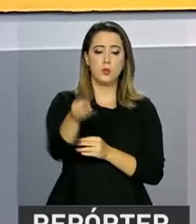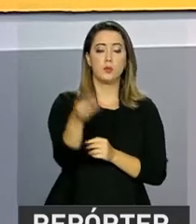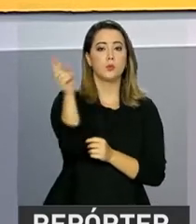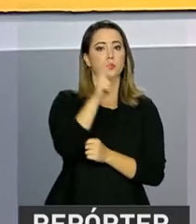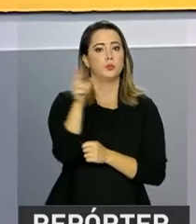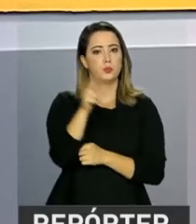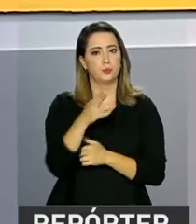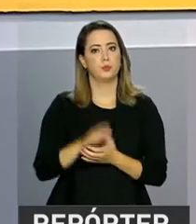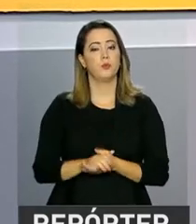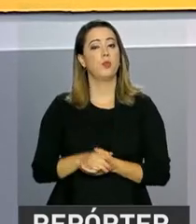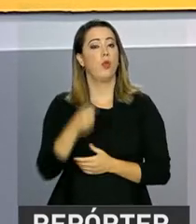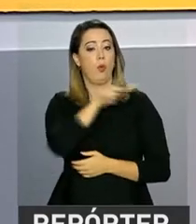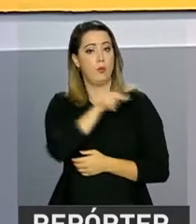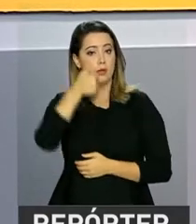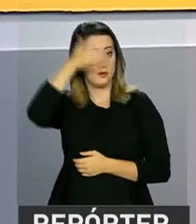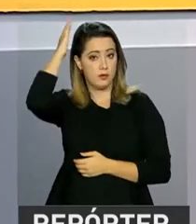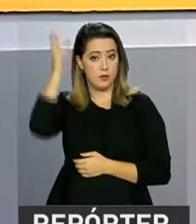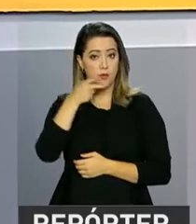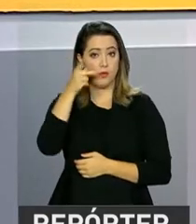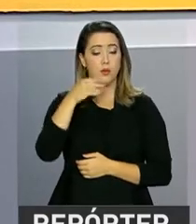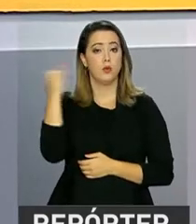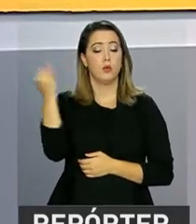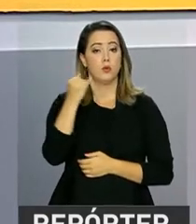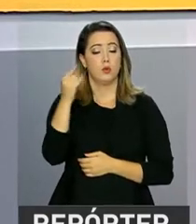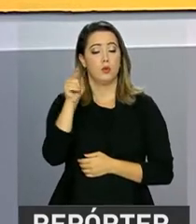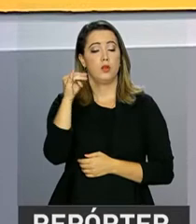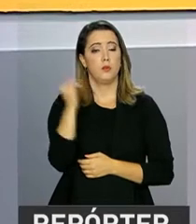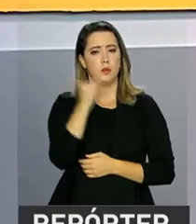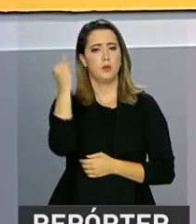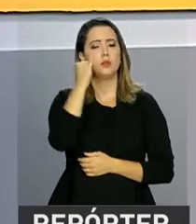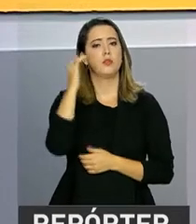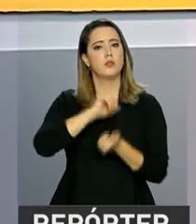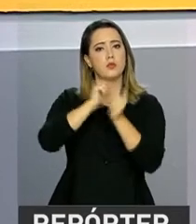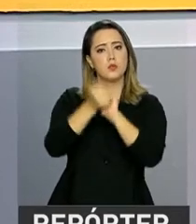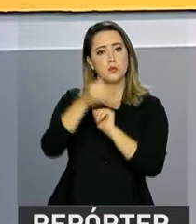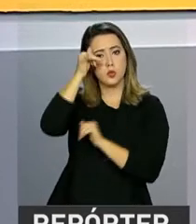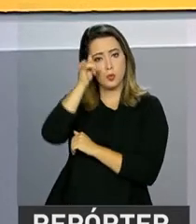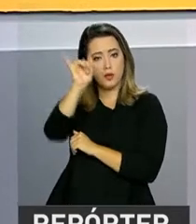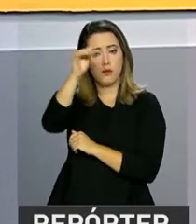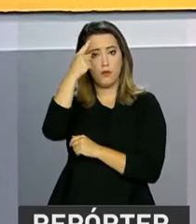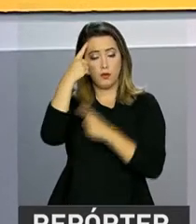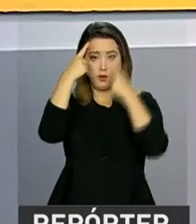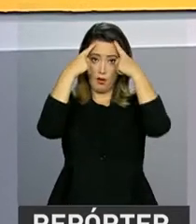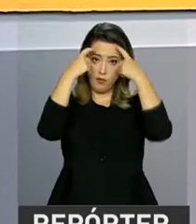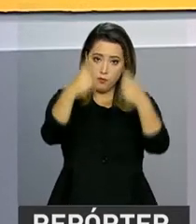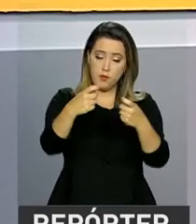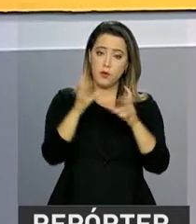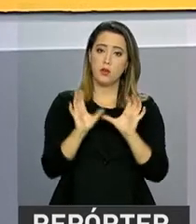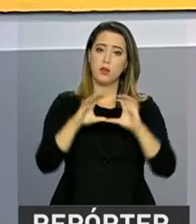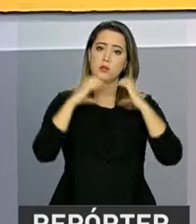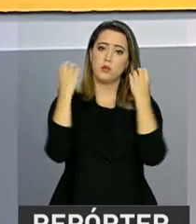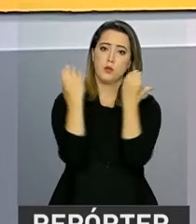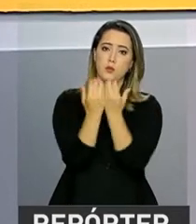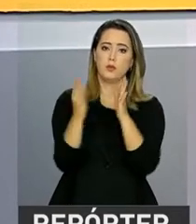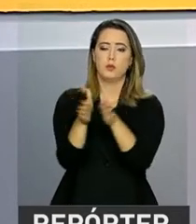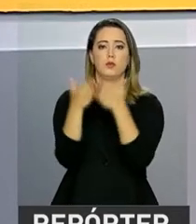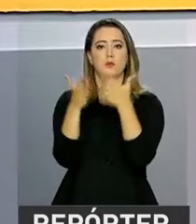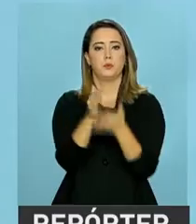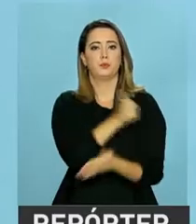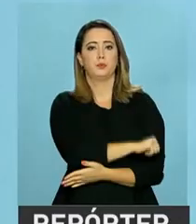de reais. Temer destacou que o esporte é uma alternativa para combater a violência em comunidades pobres do Rio de